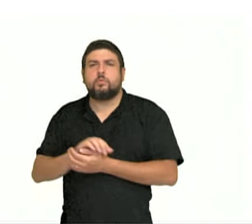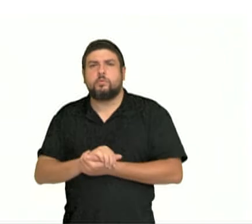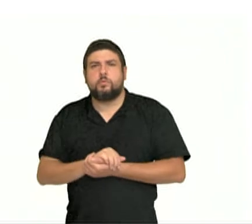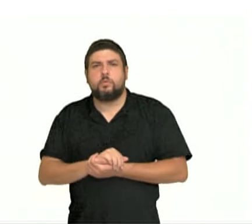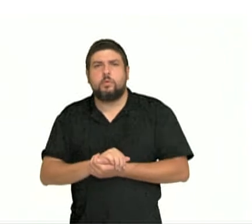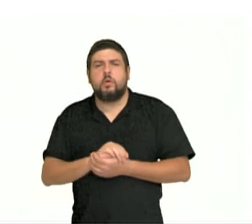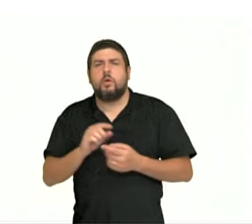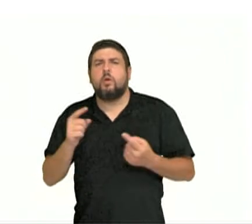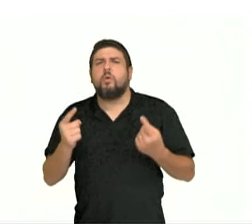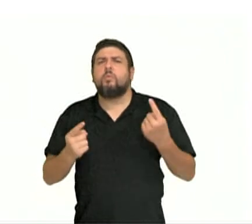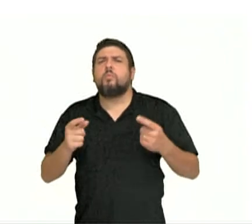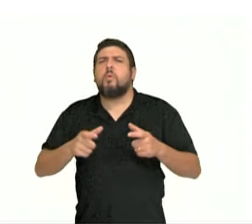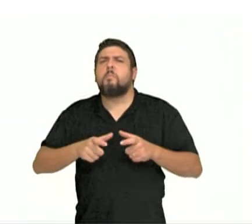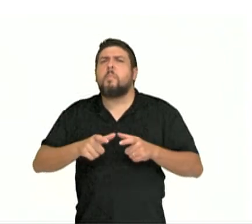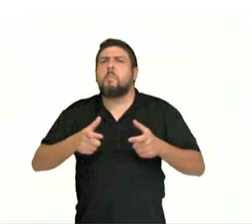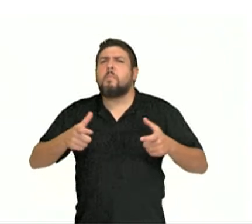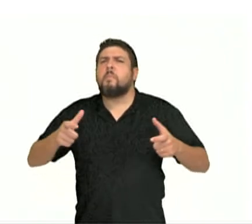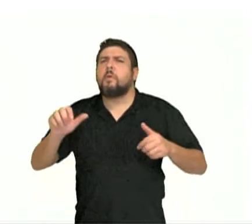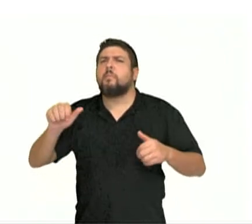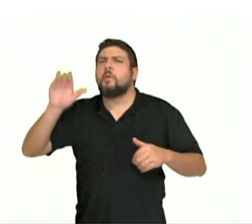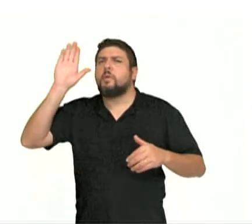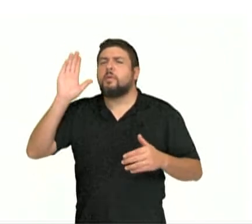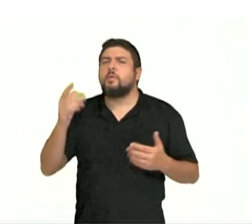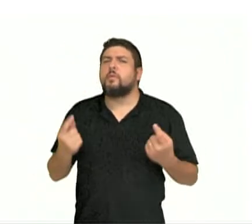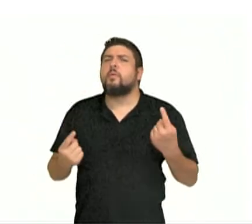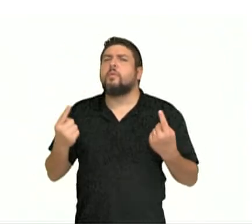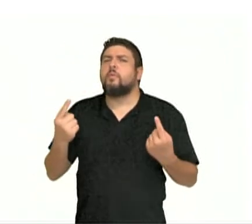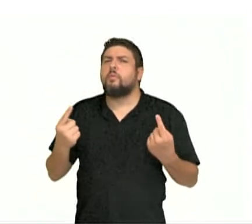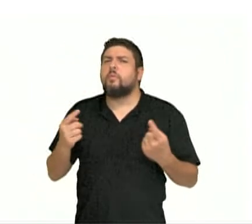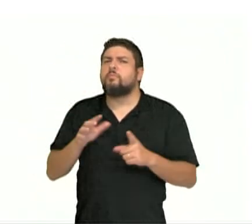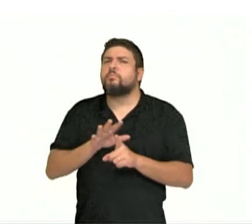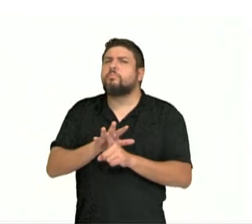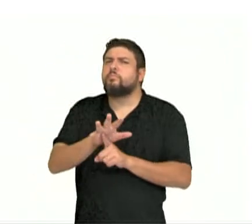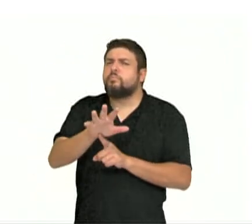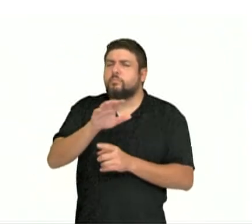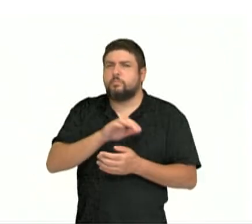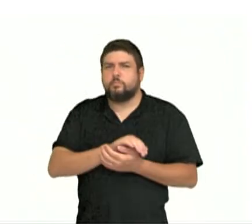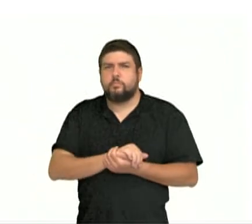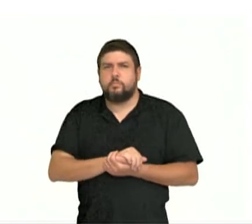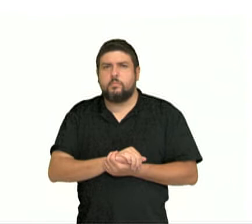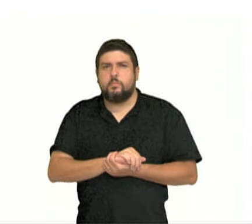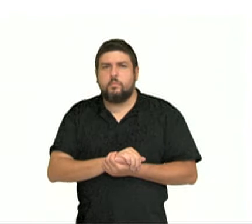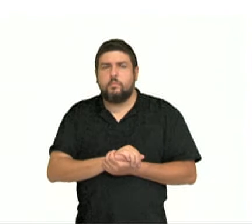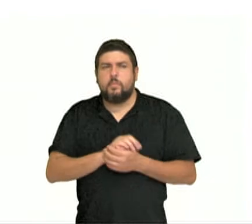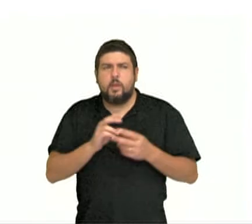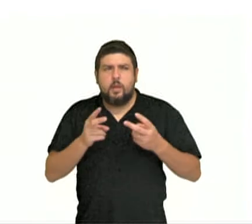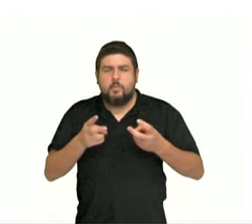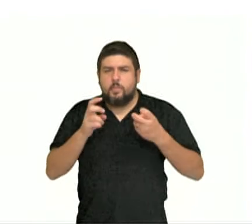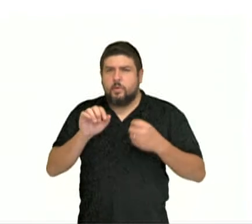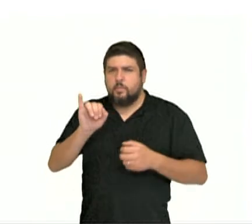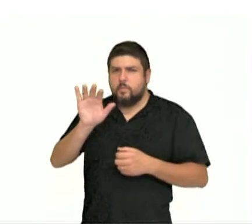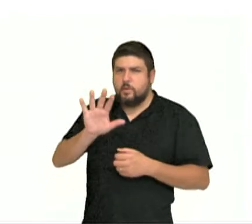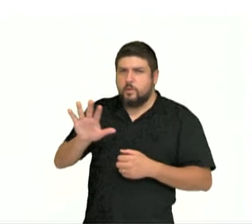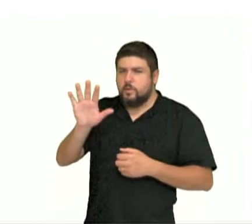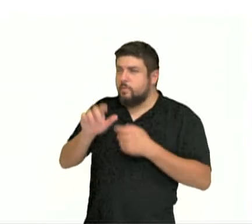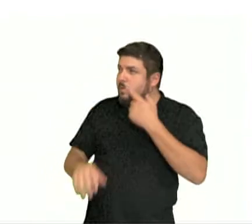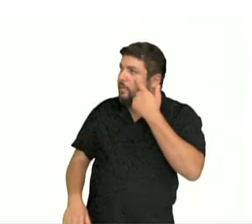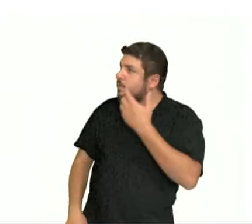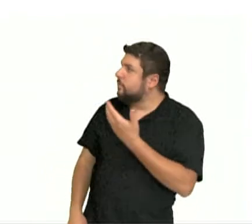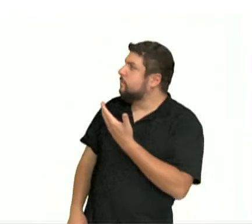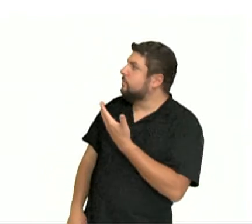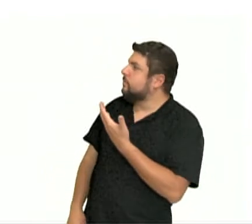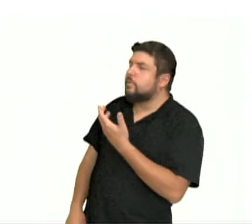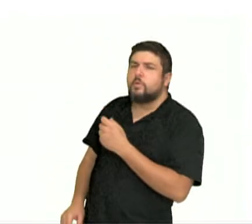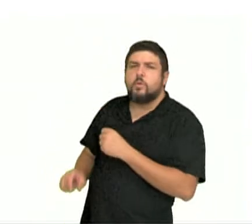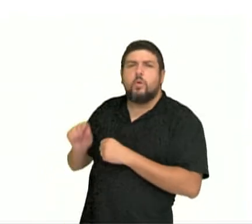existe a maior procura tá Então pensa aí observe a imagem que retrata sobre mercado